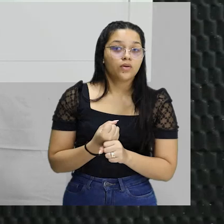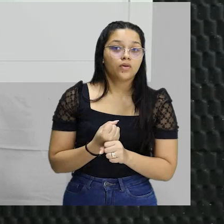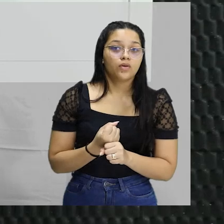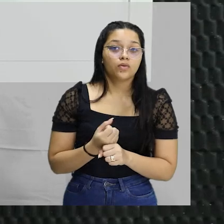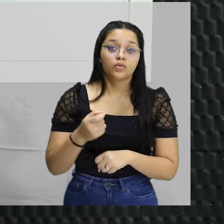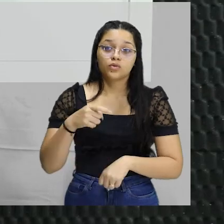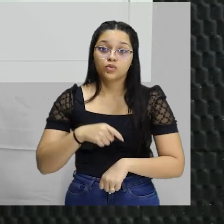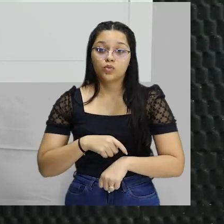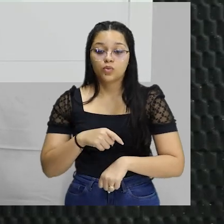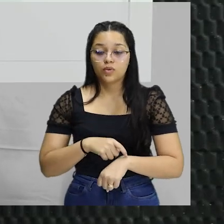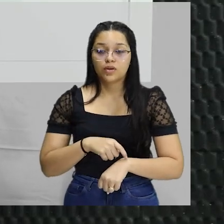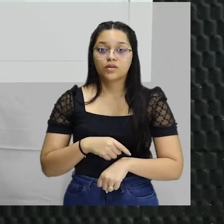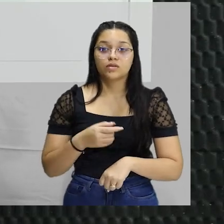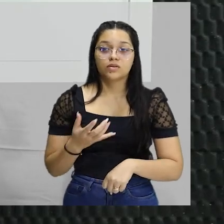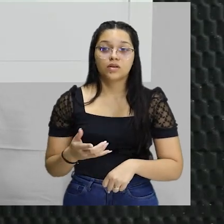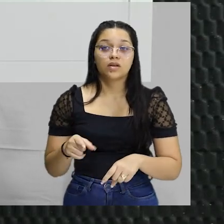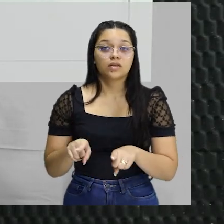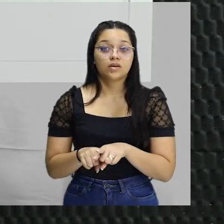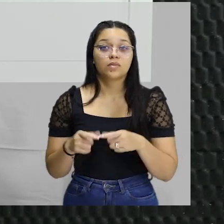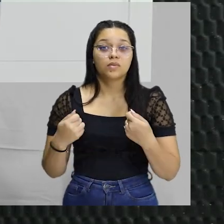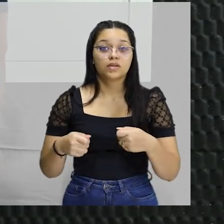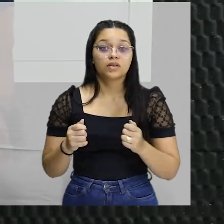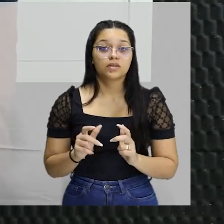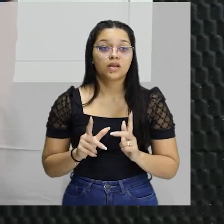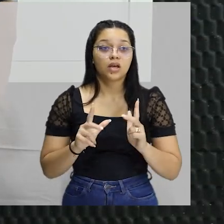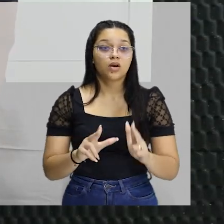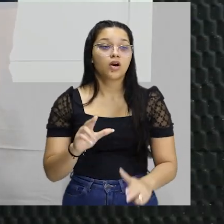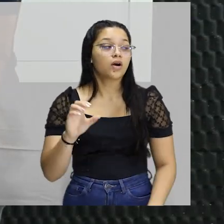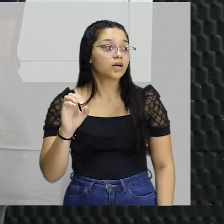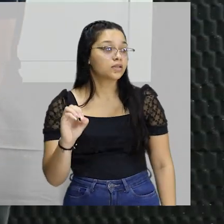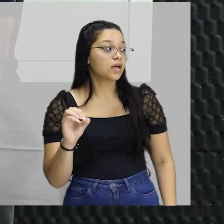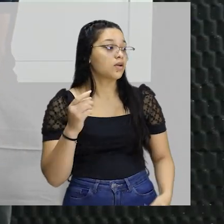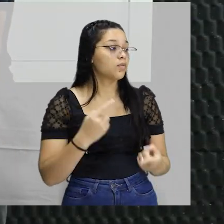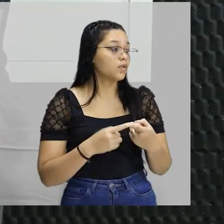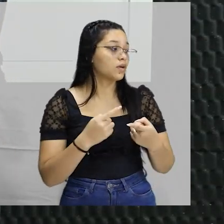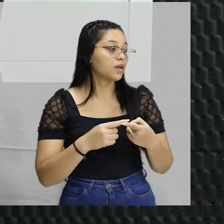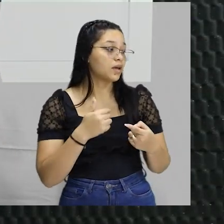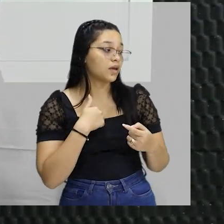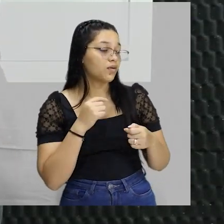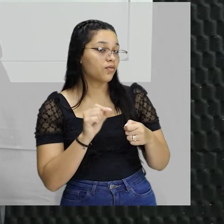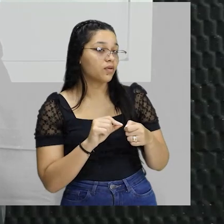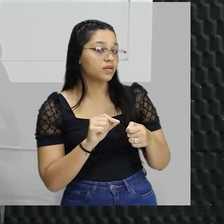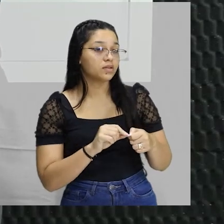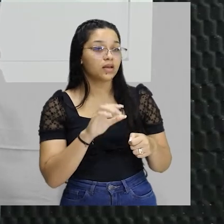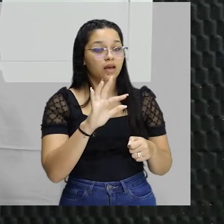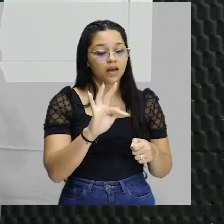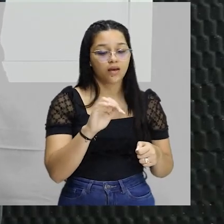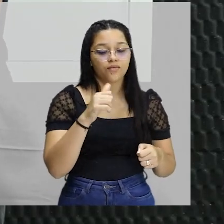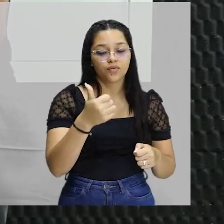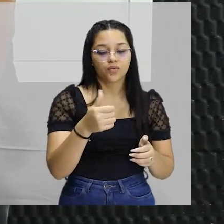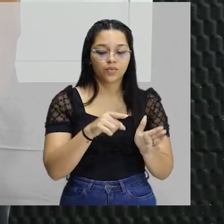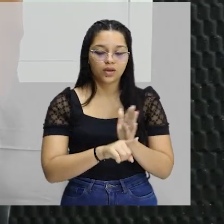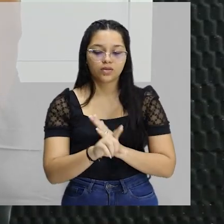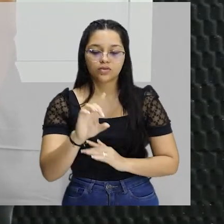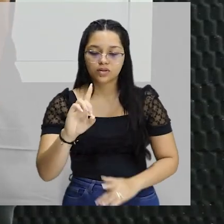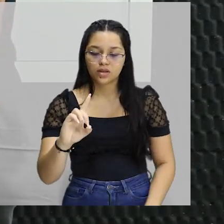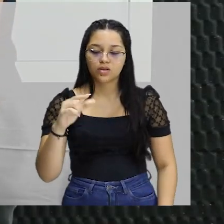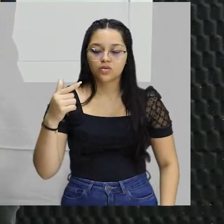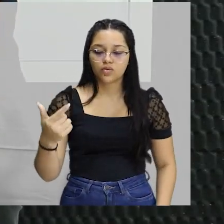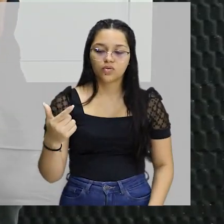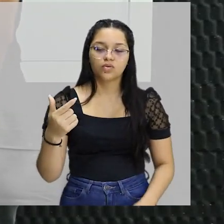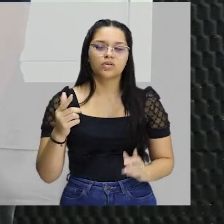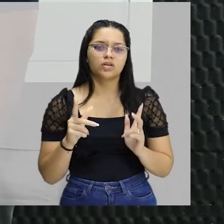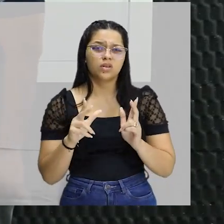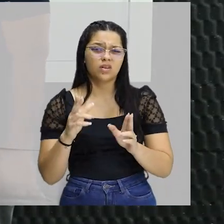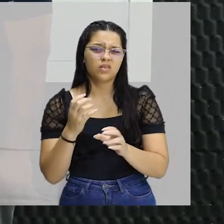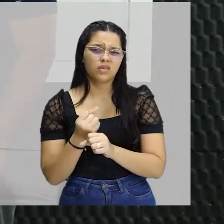dos momentos também tem que ser igual a zero. Então o que eu vou fazer? F1D1, né, menos F2D2